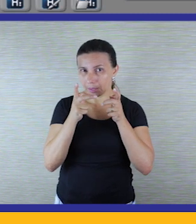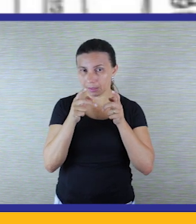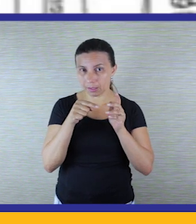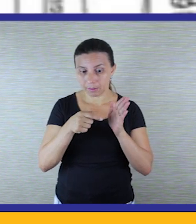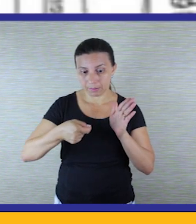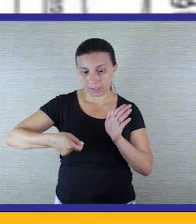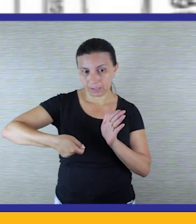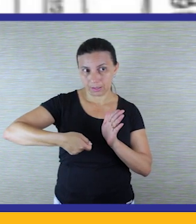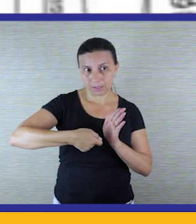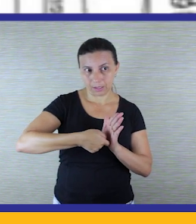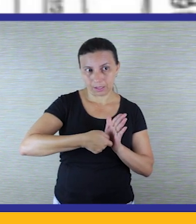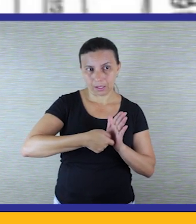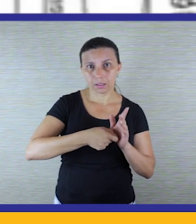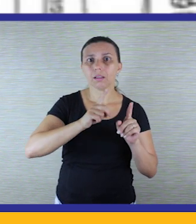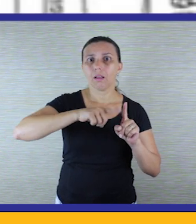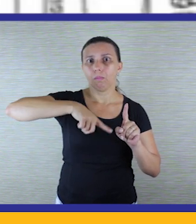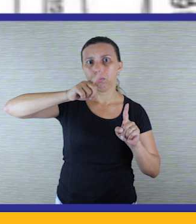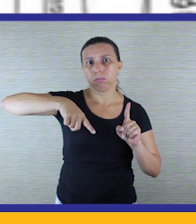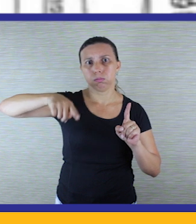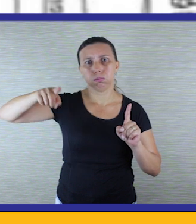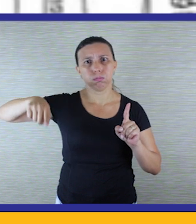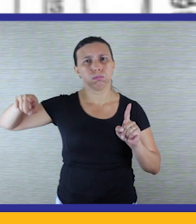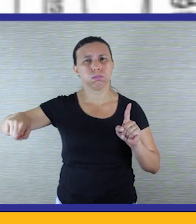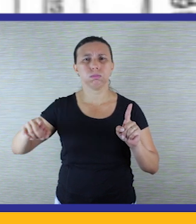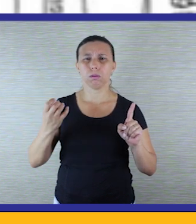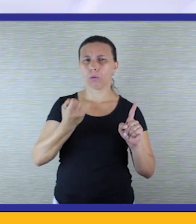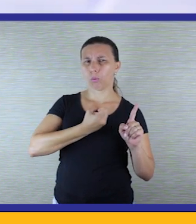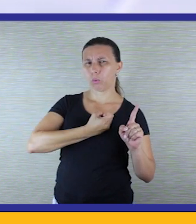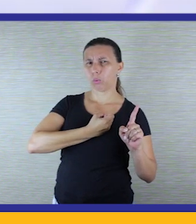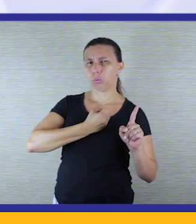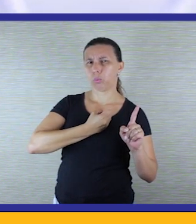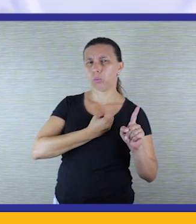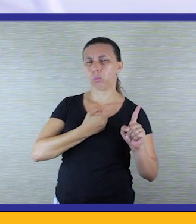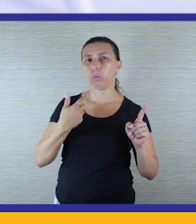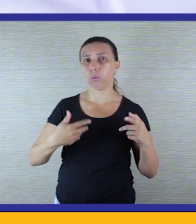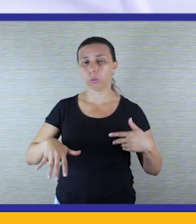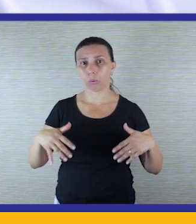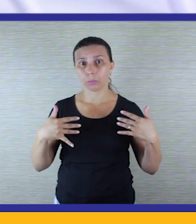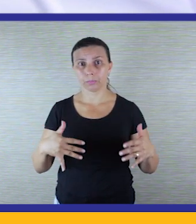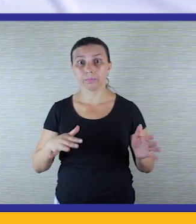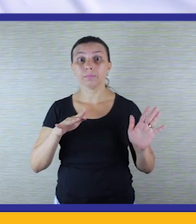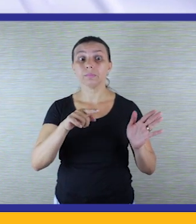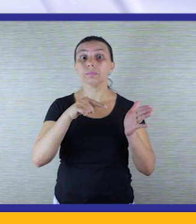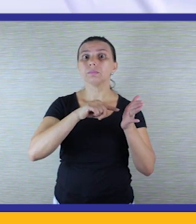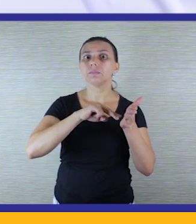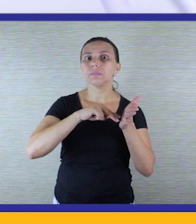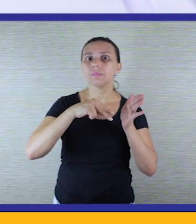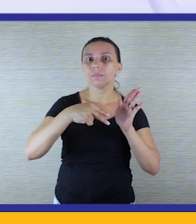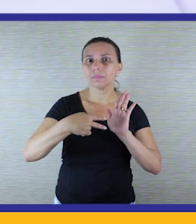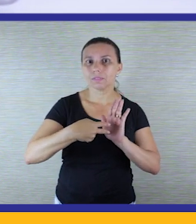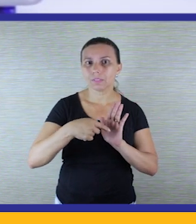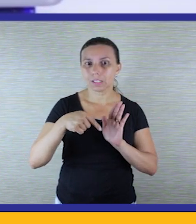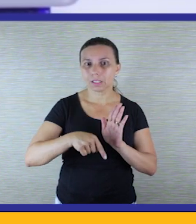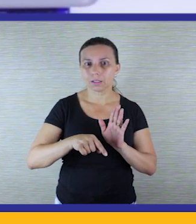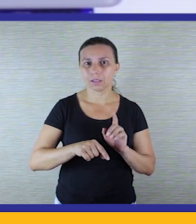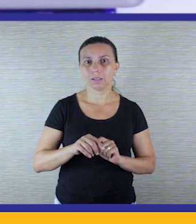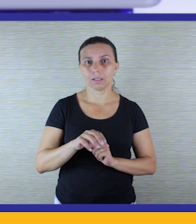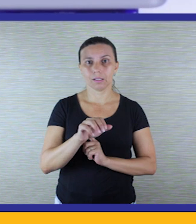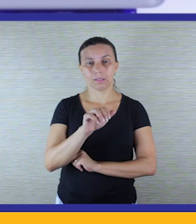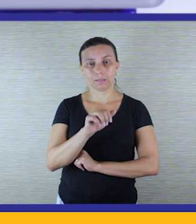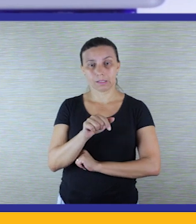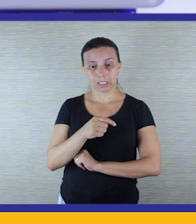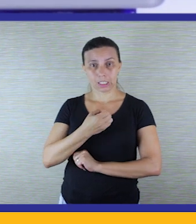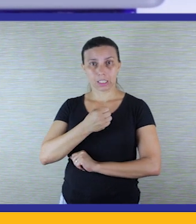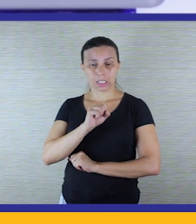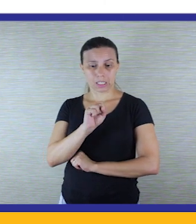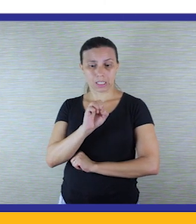0 se mantém oscilando entre 2 ou mais números. Isso significa que o sensor de temperatura Ato